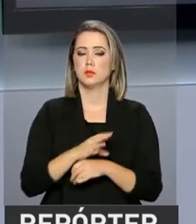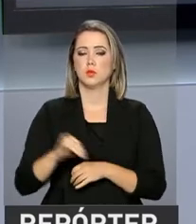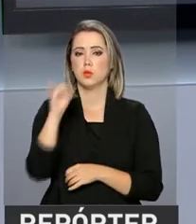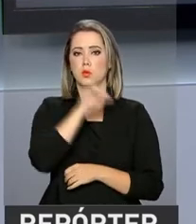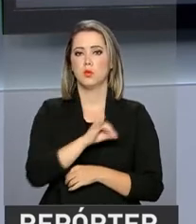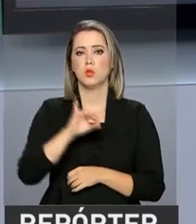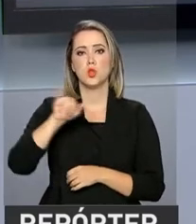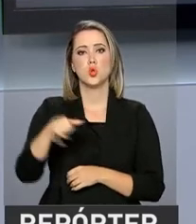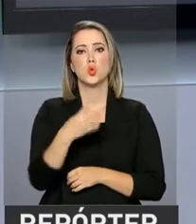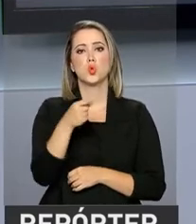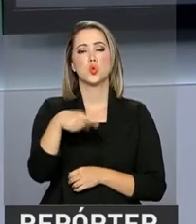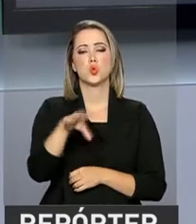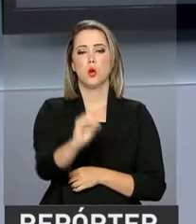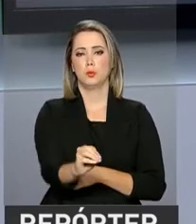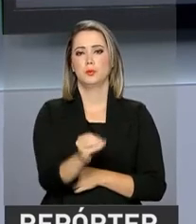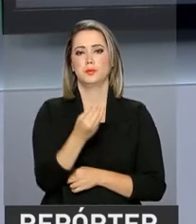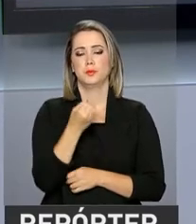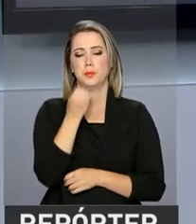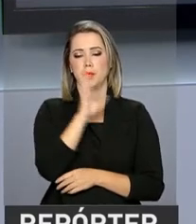Olá, João Pedro. Muito boa tarde para você.